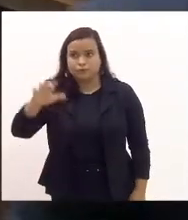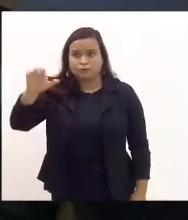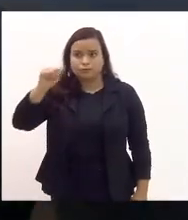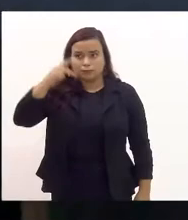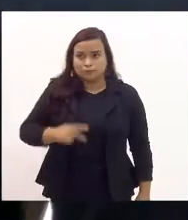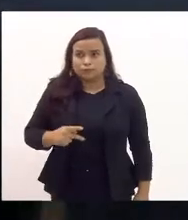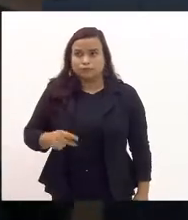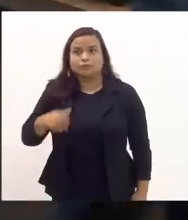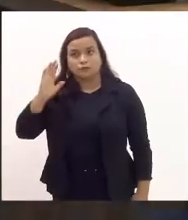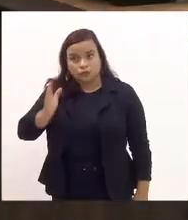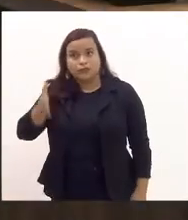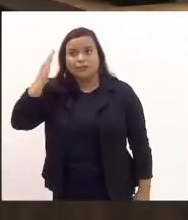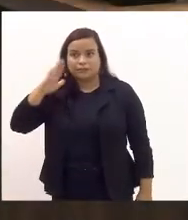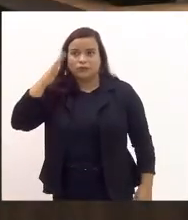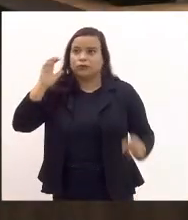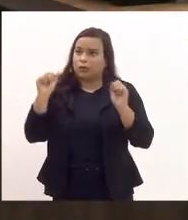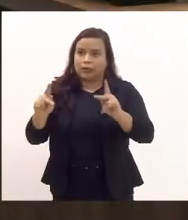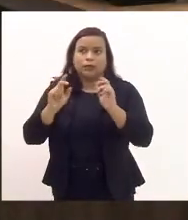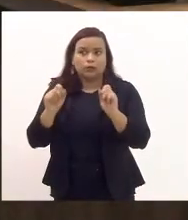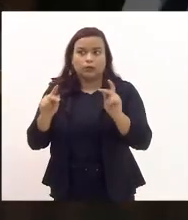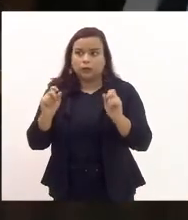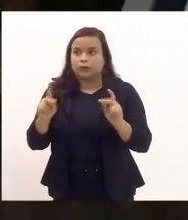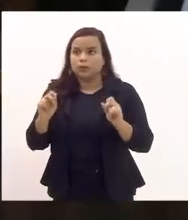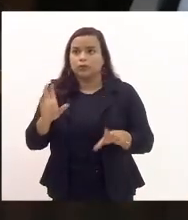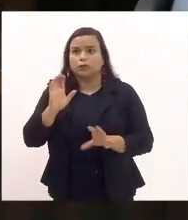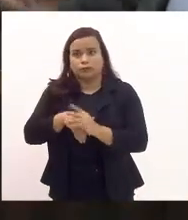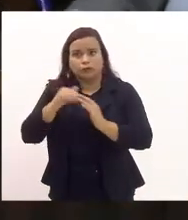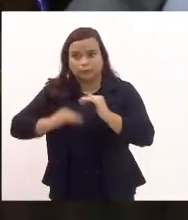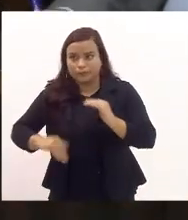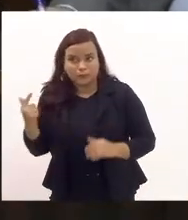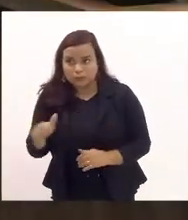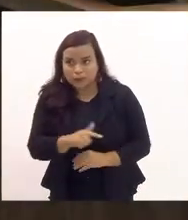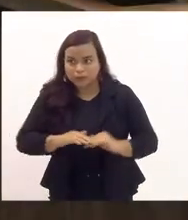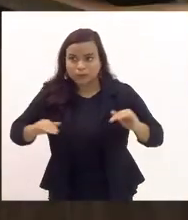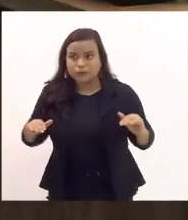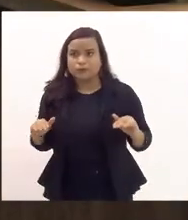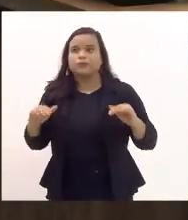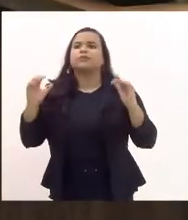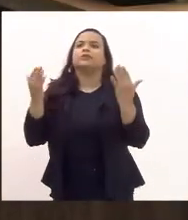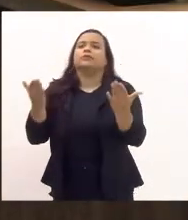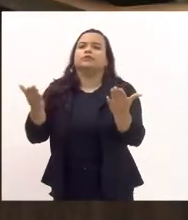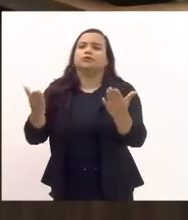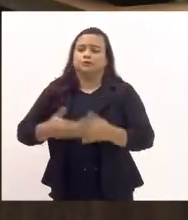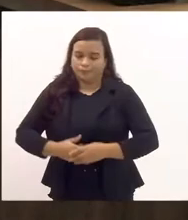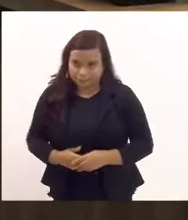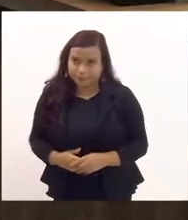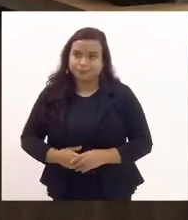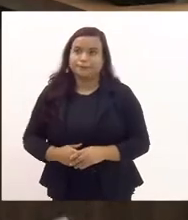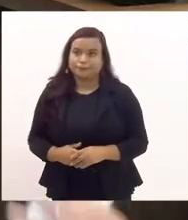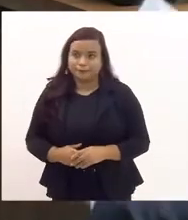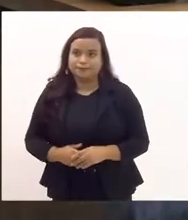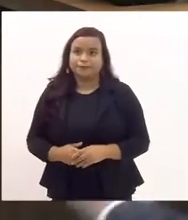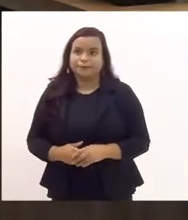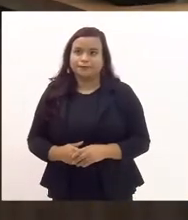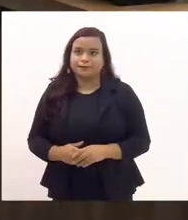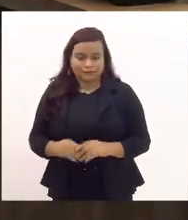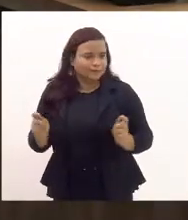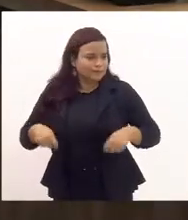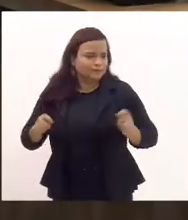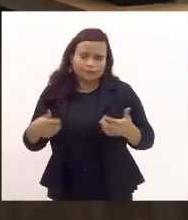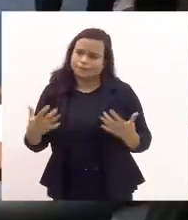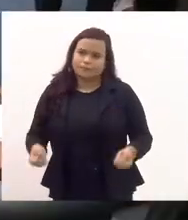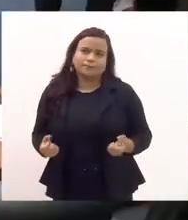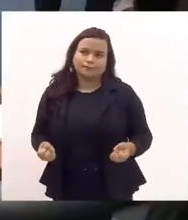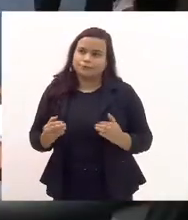eu já entendi que não há mais volta de ver gente é isso isso isso Conta outra dá para